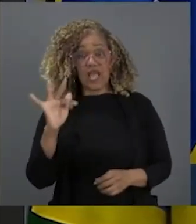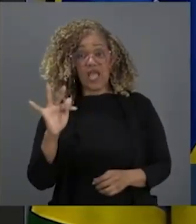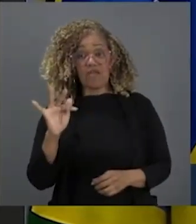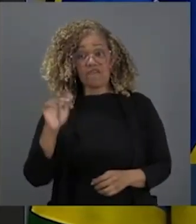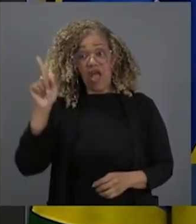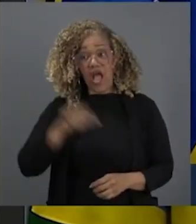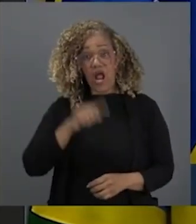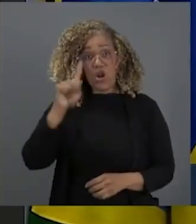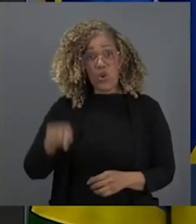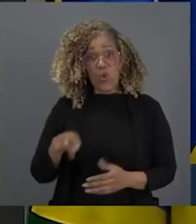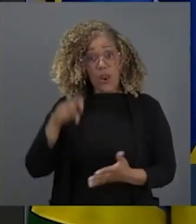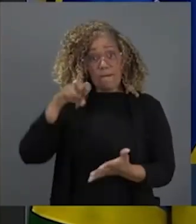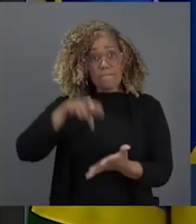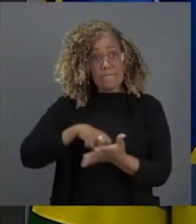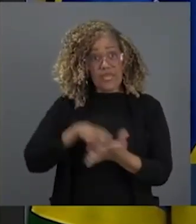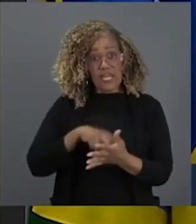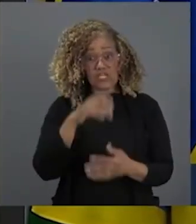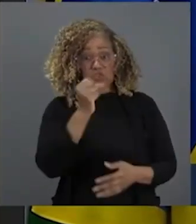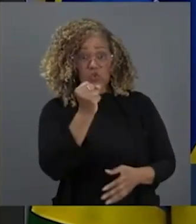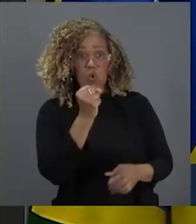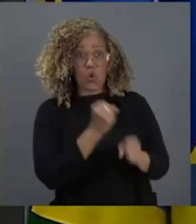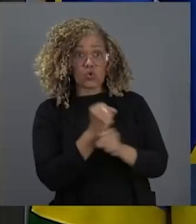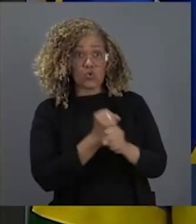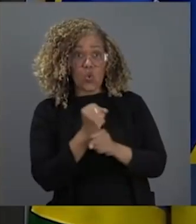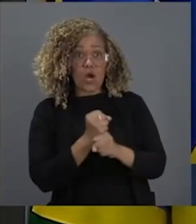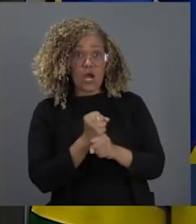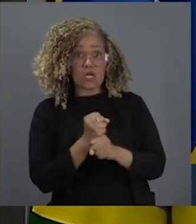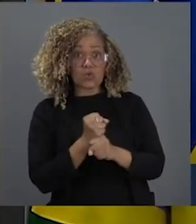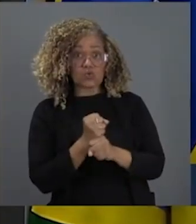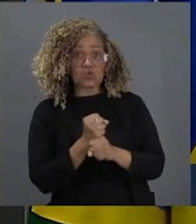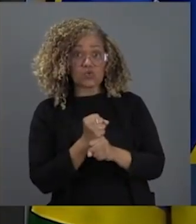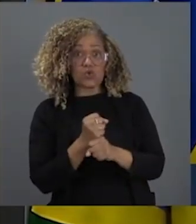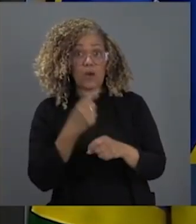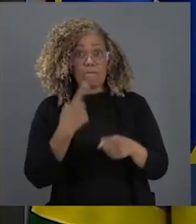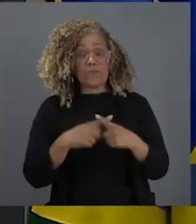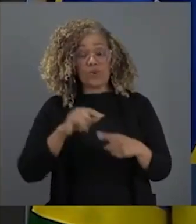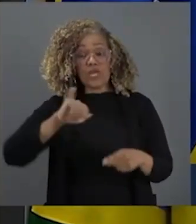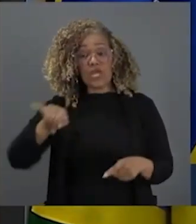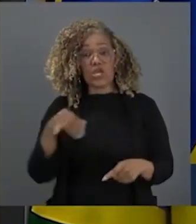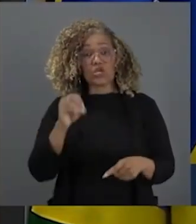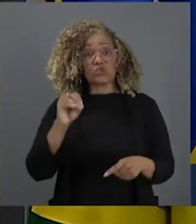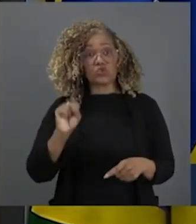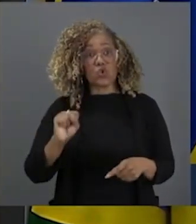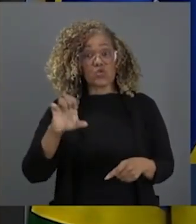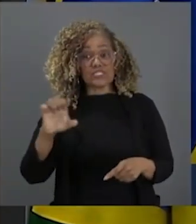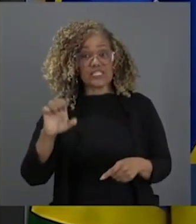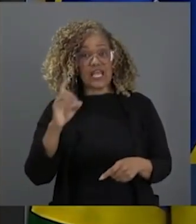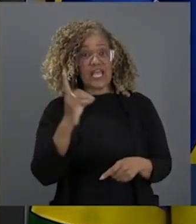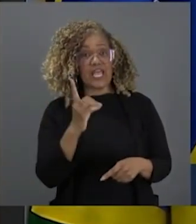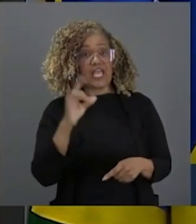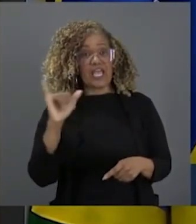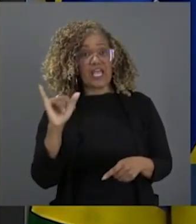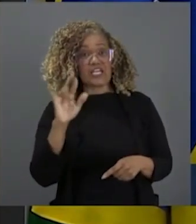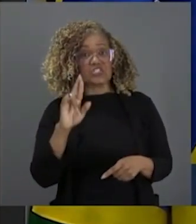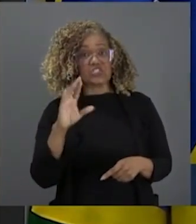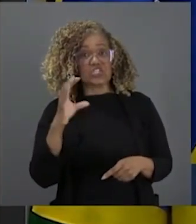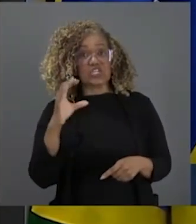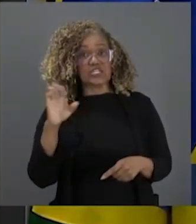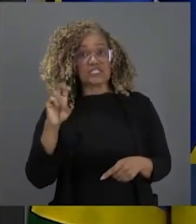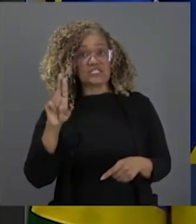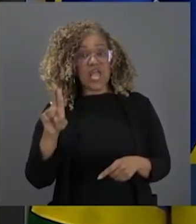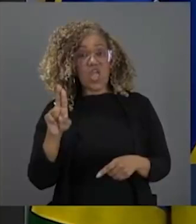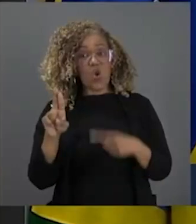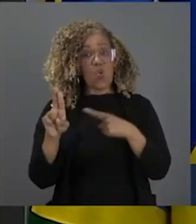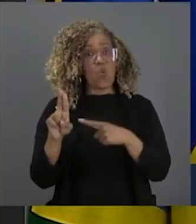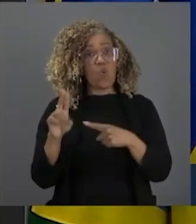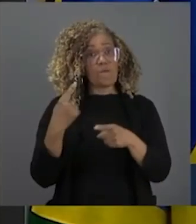anos e 10 meses de nada mais nada menos José de seu por considerar que o